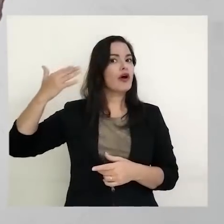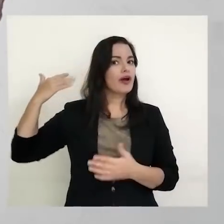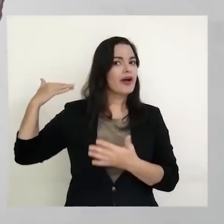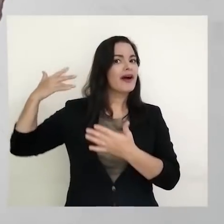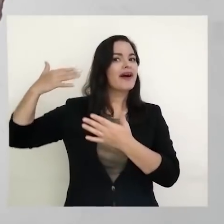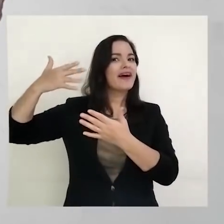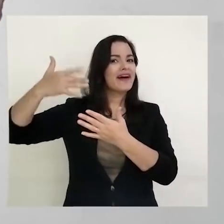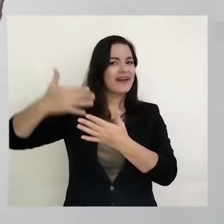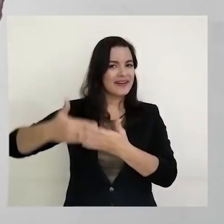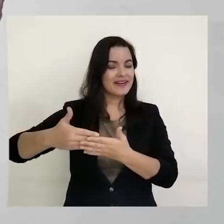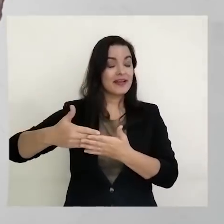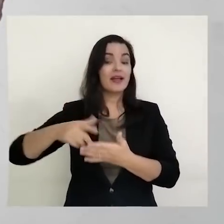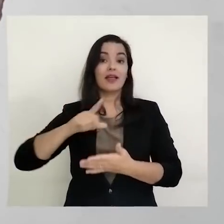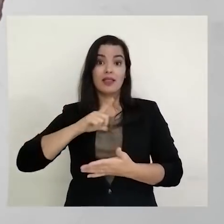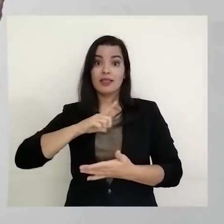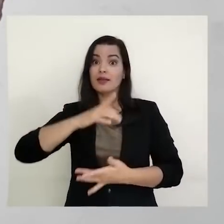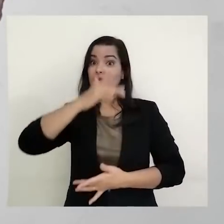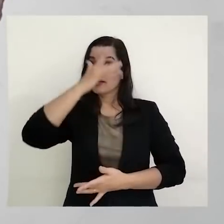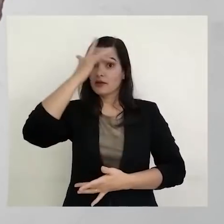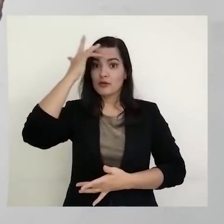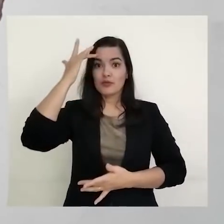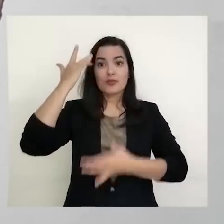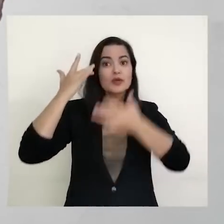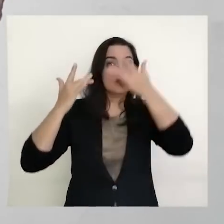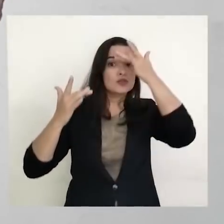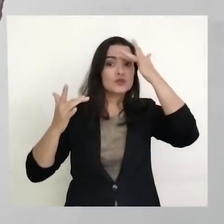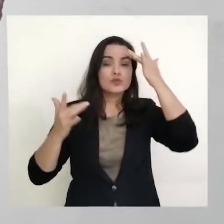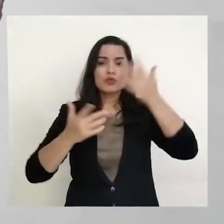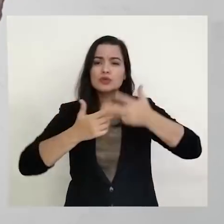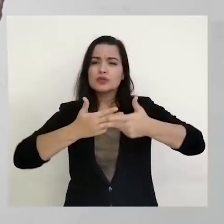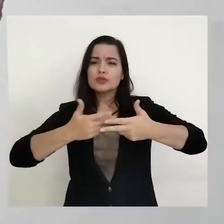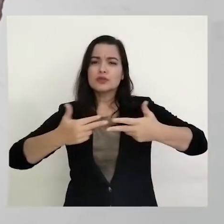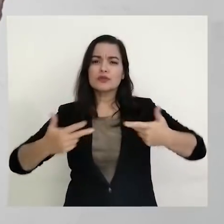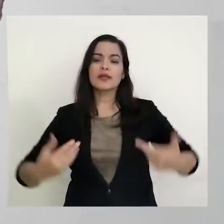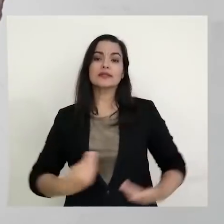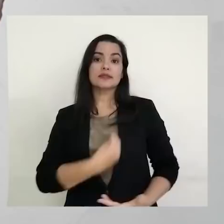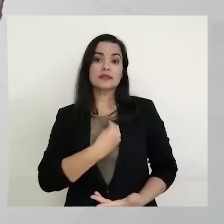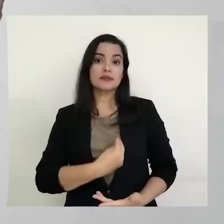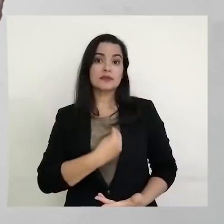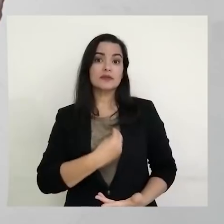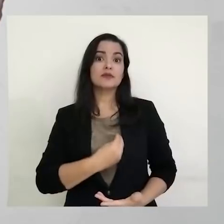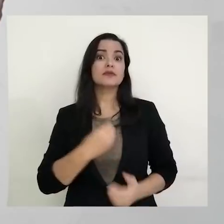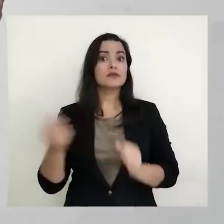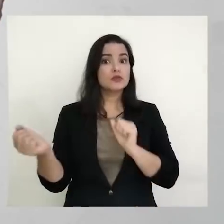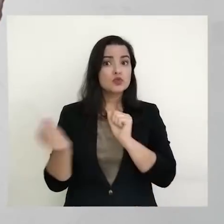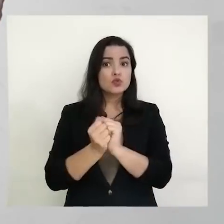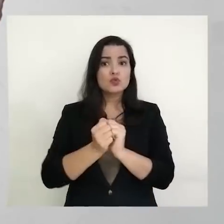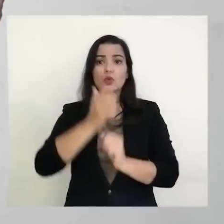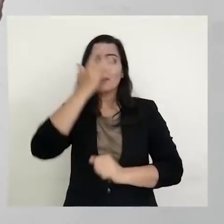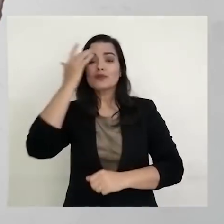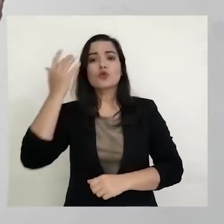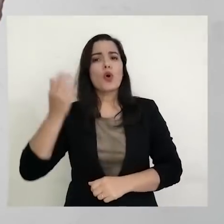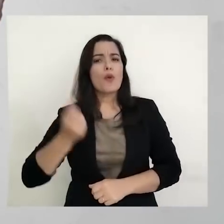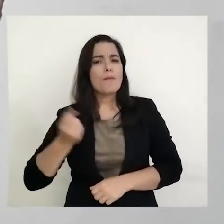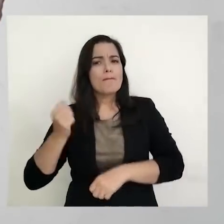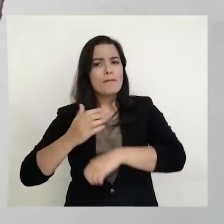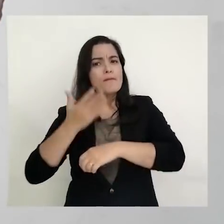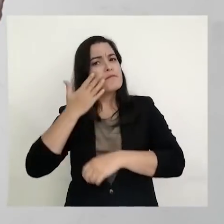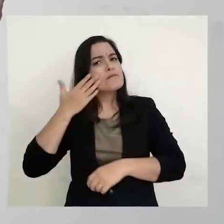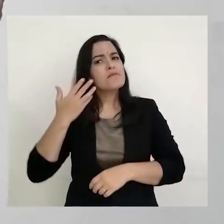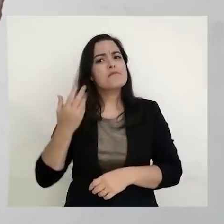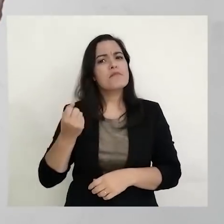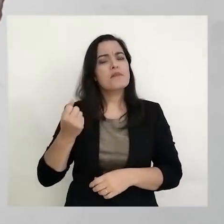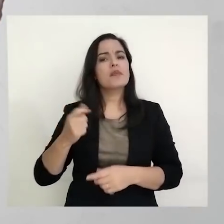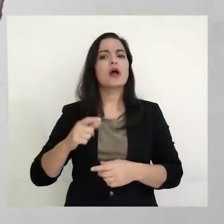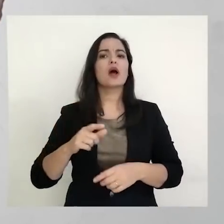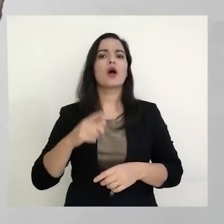termos outras pessoas convivendo no mesmo espaço que nós, brancos, negros, asiáticos,